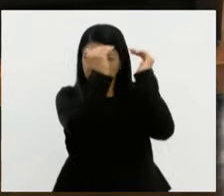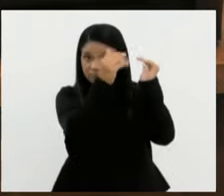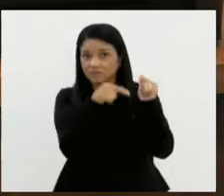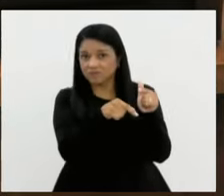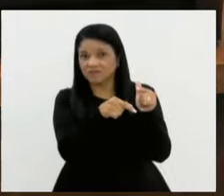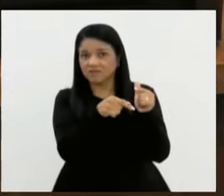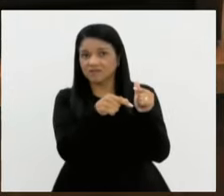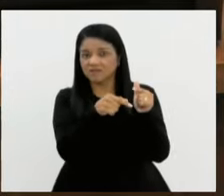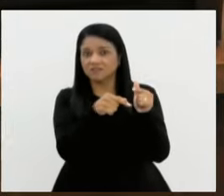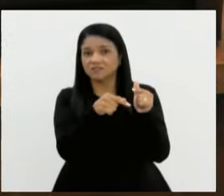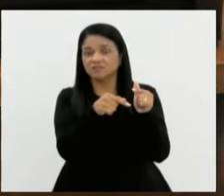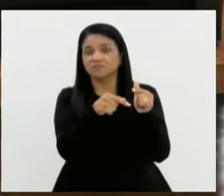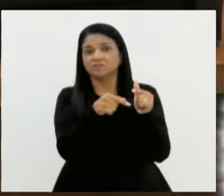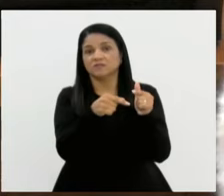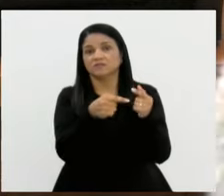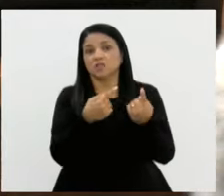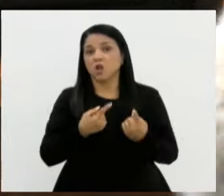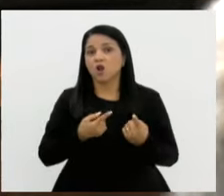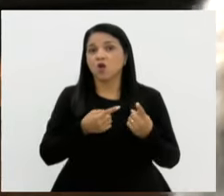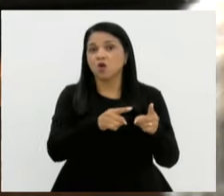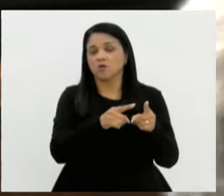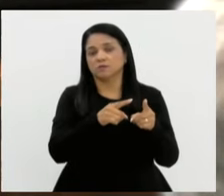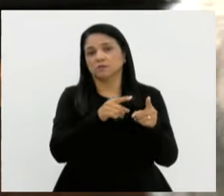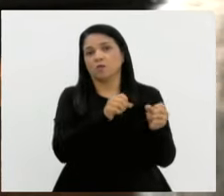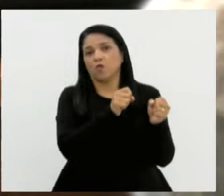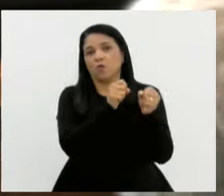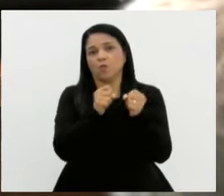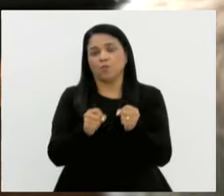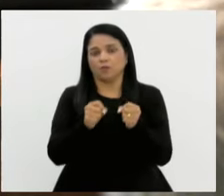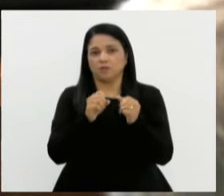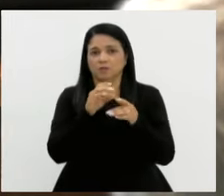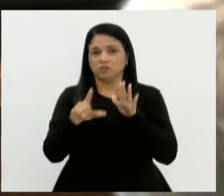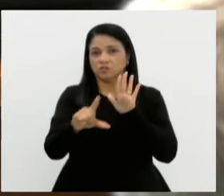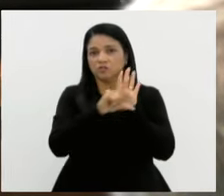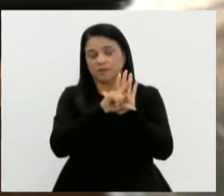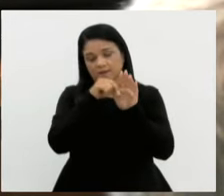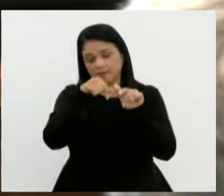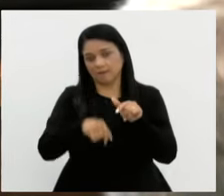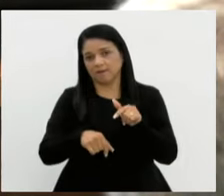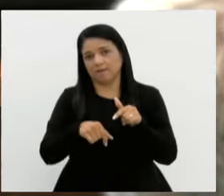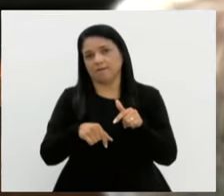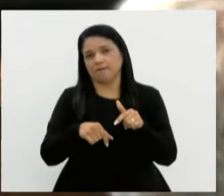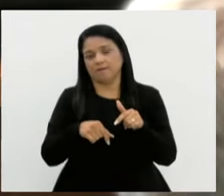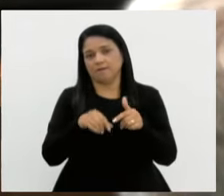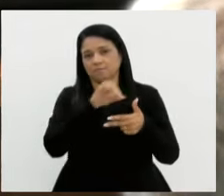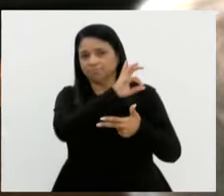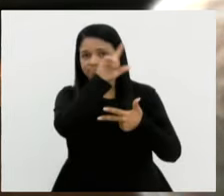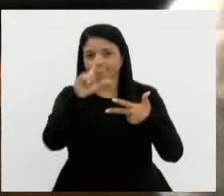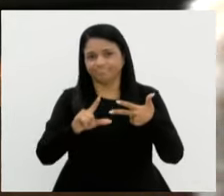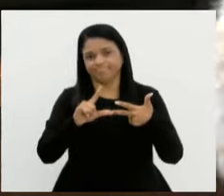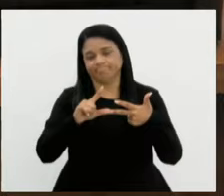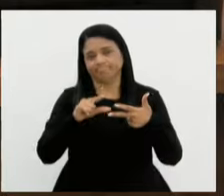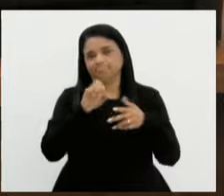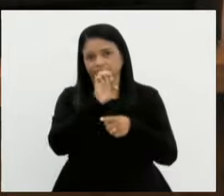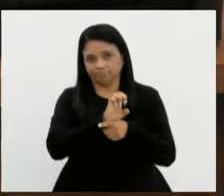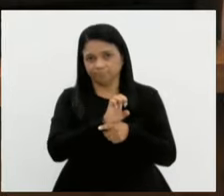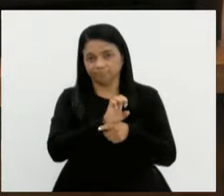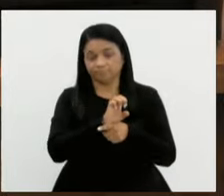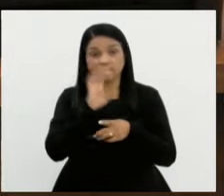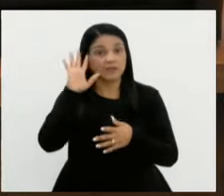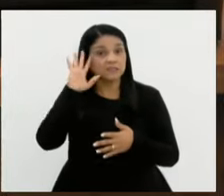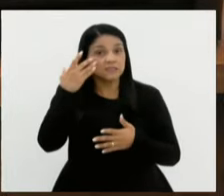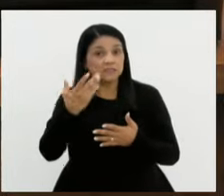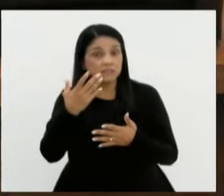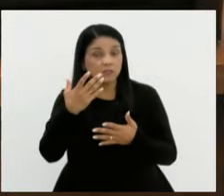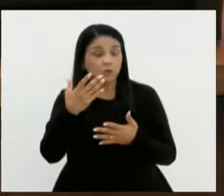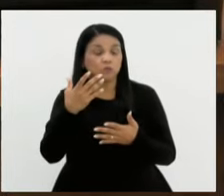o poder legislativo desse Estado. Então, nesta condição, havia apenas uma decisão a tomar, acatar